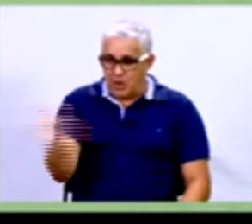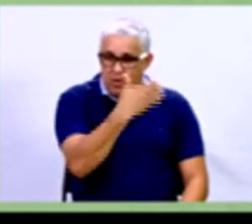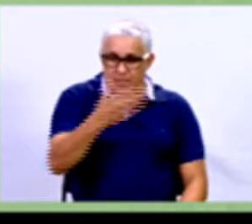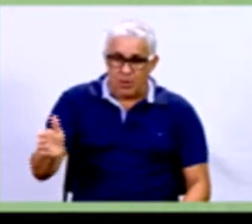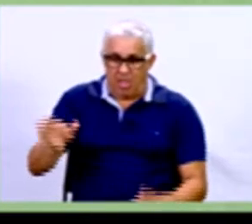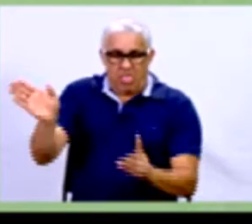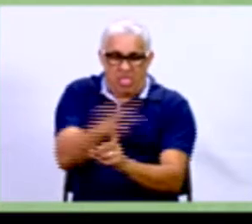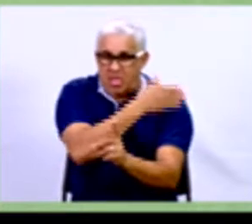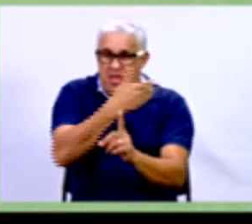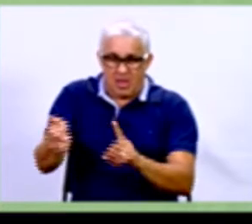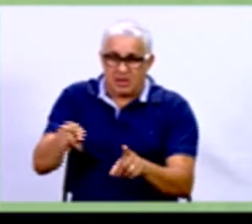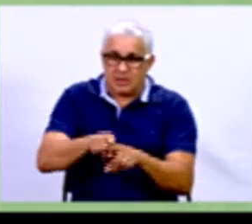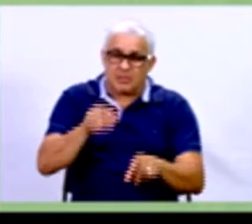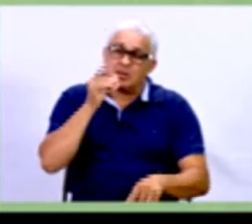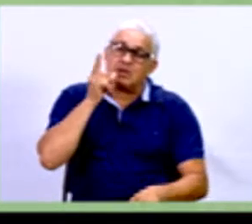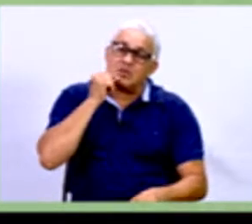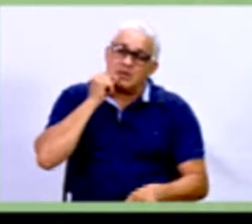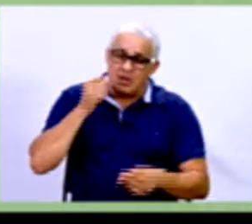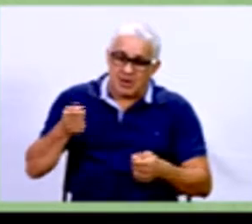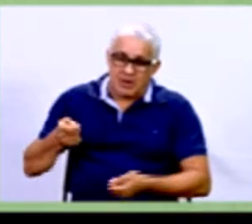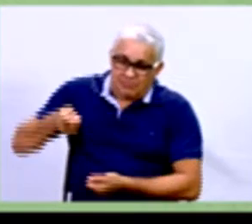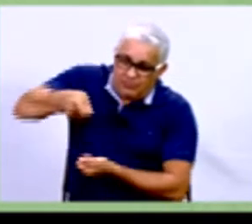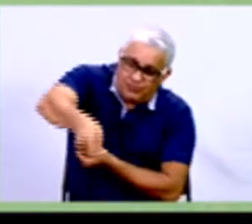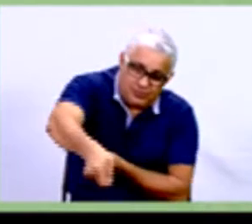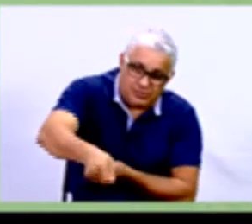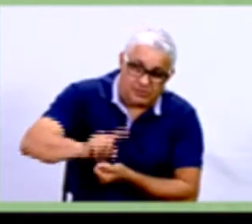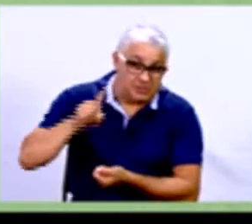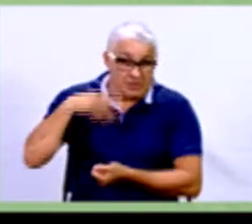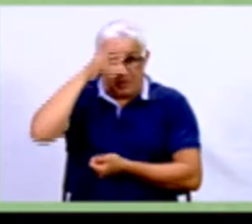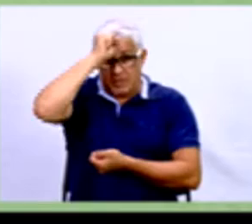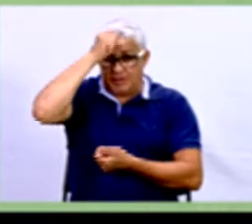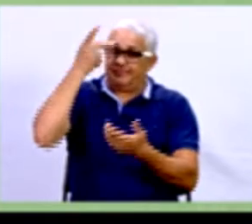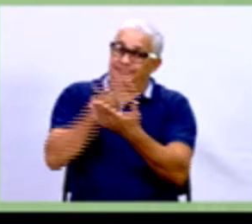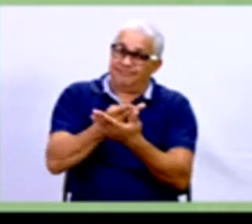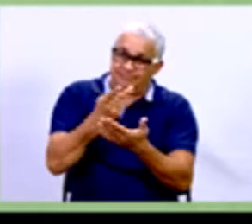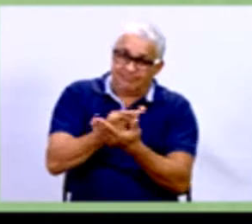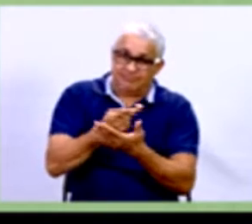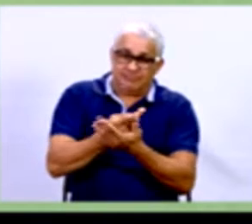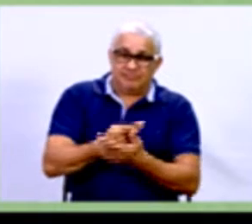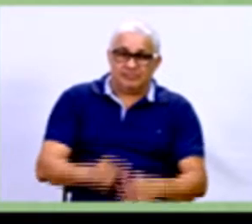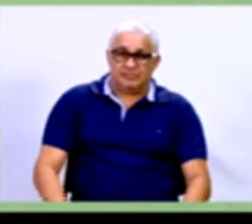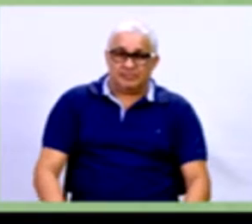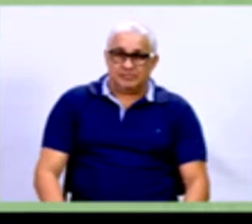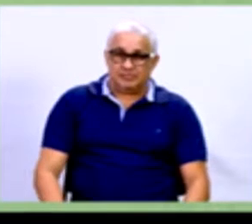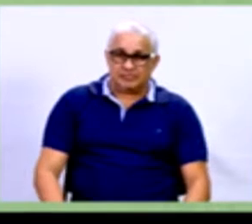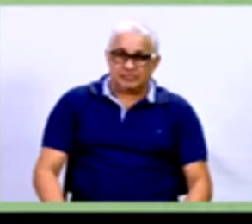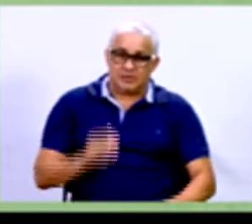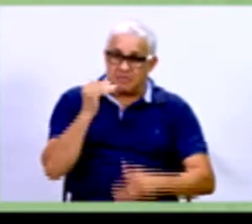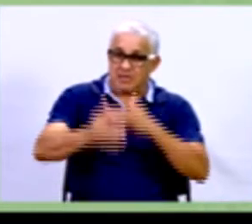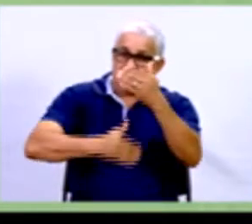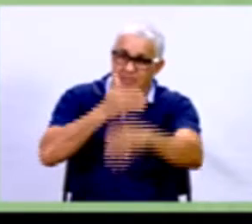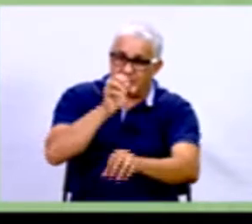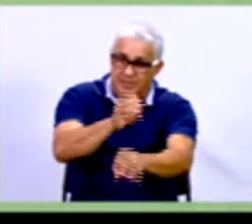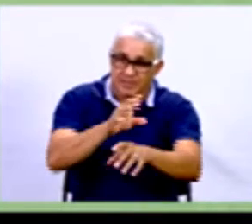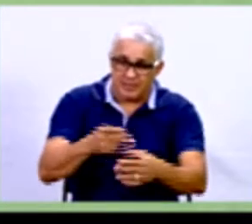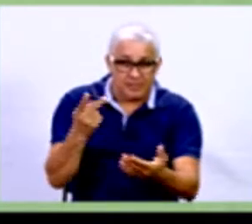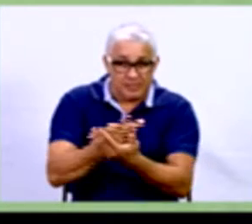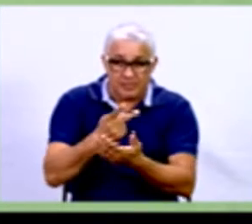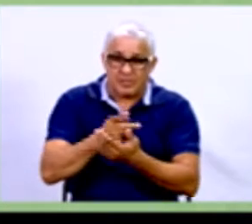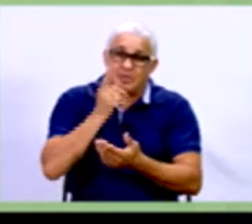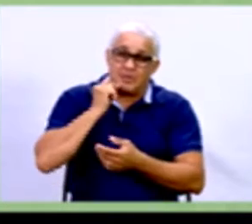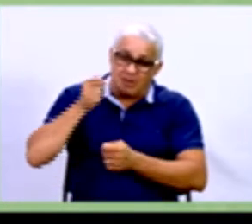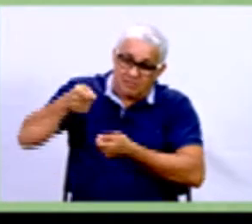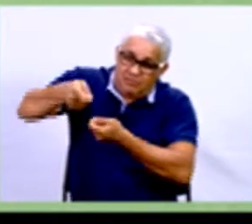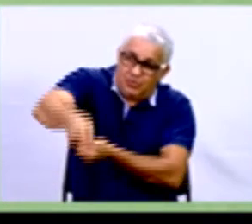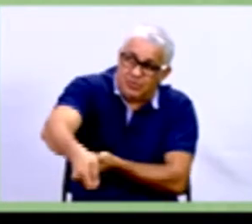sobre ela, né? Isso é uma coisa que nós muitas vezes aprendemos, né? Vai passando de pai para filho, isso é uma coisa errada de fazer, jogar água na